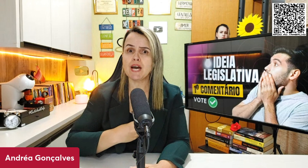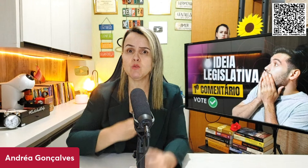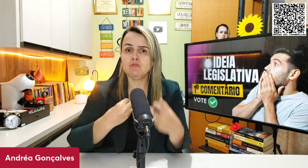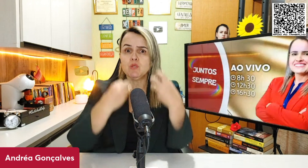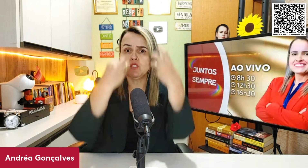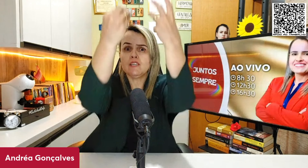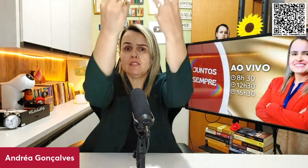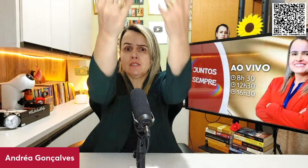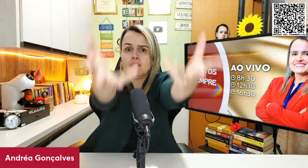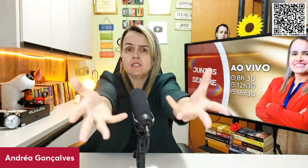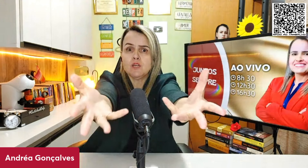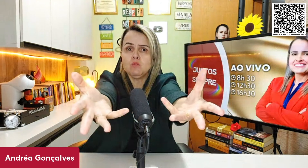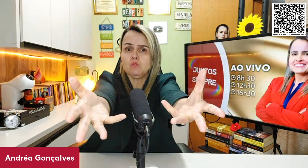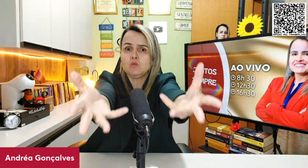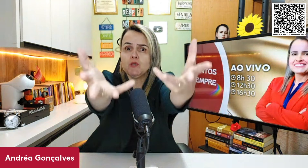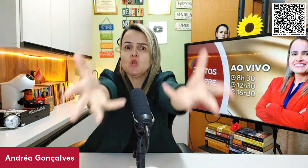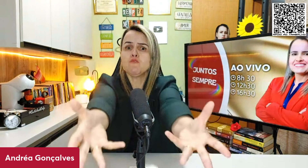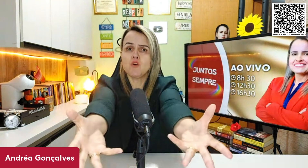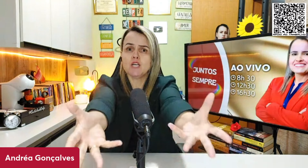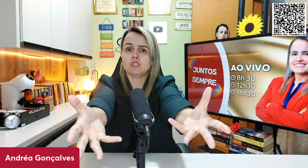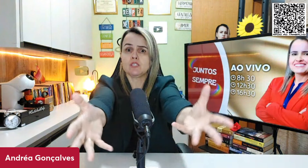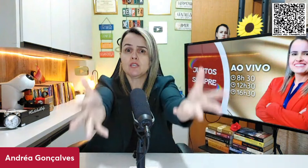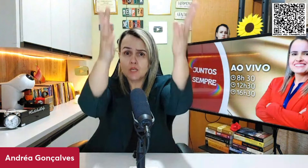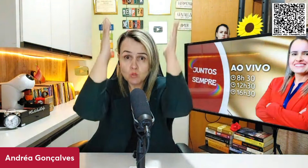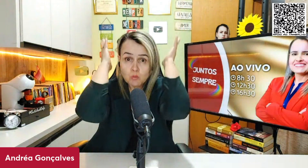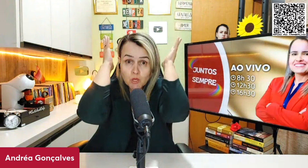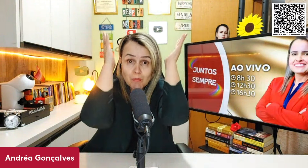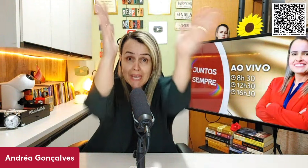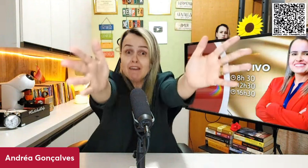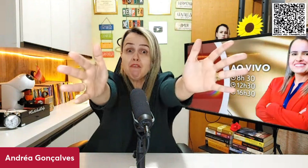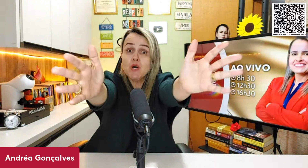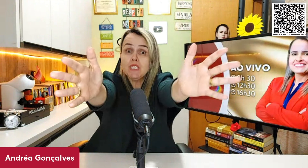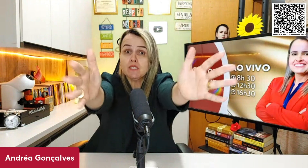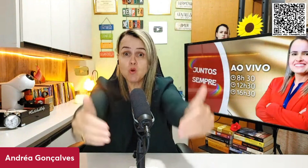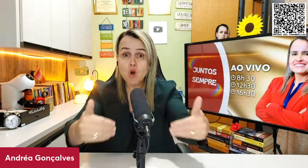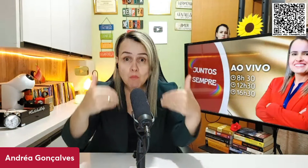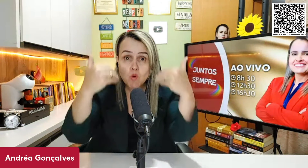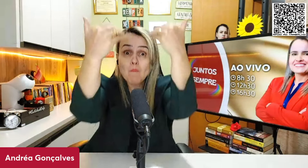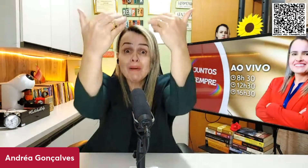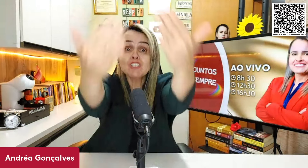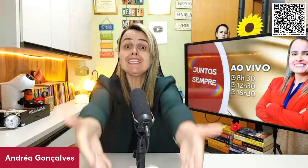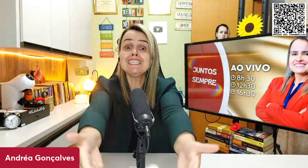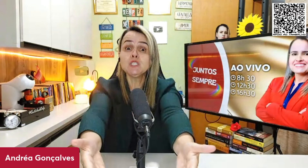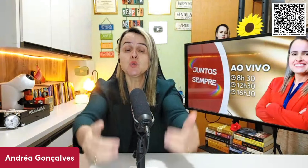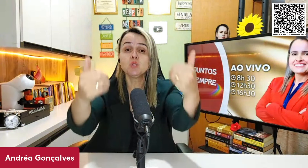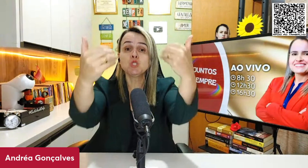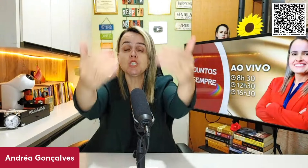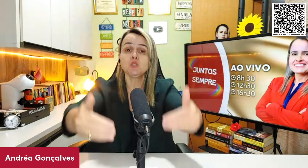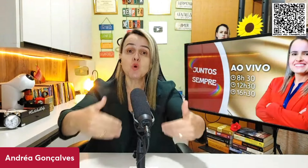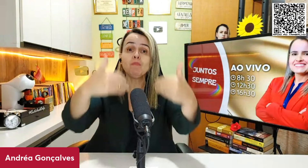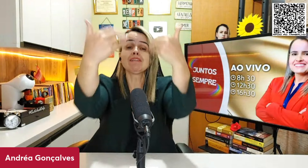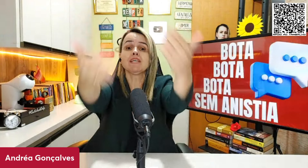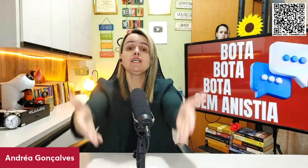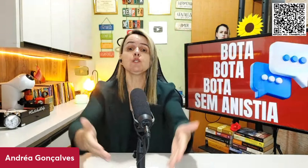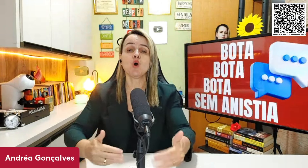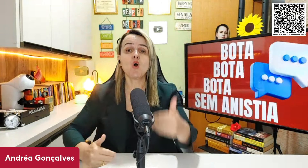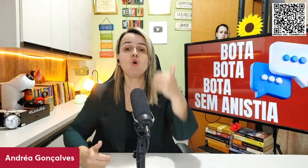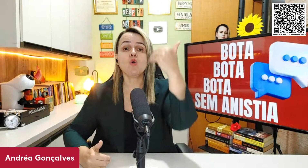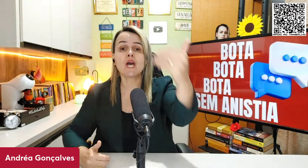eu falo e vocês são os meus holofotes os meus megafones como compartilhando curtindo